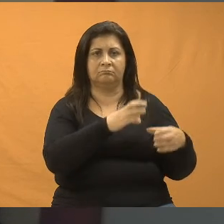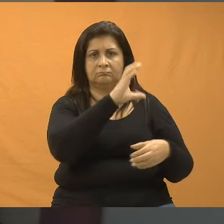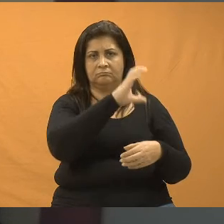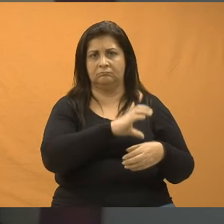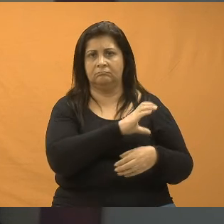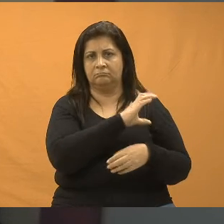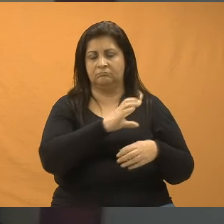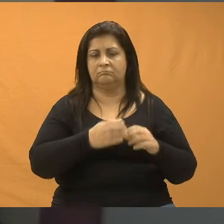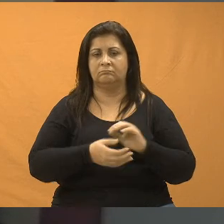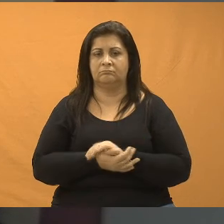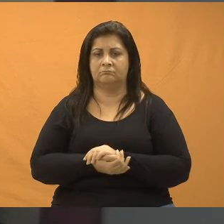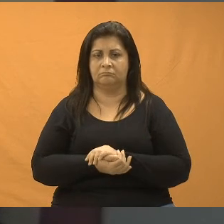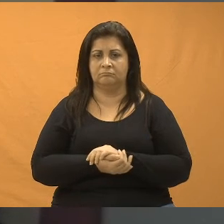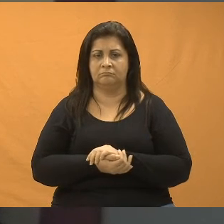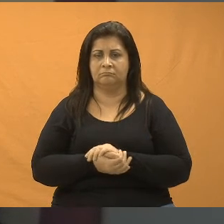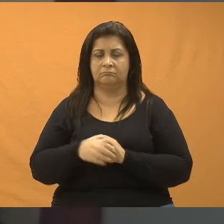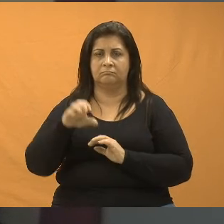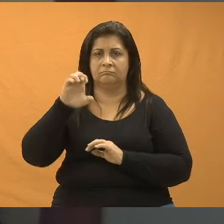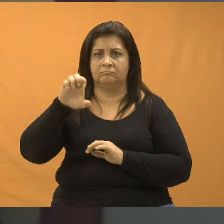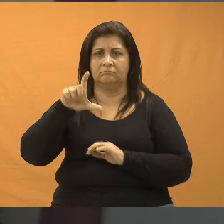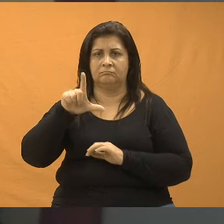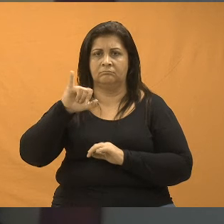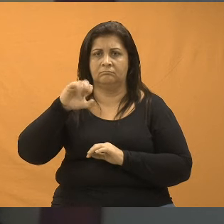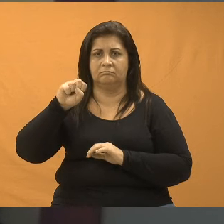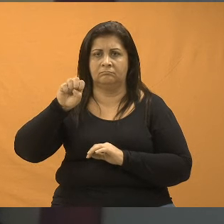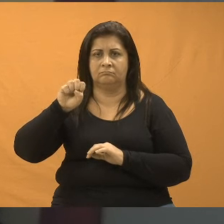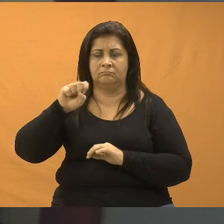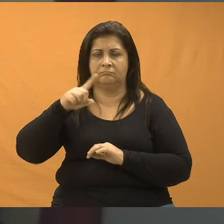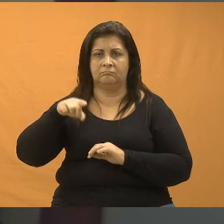Irmandade, a dona Elisete,